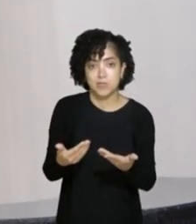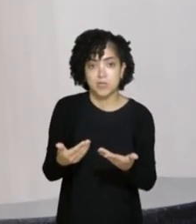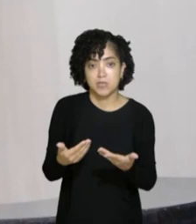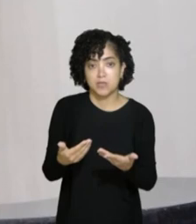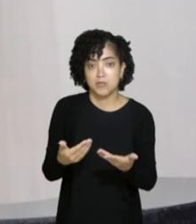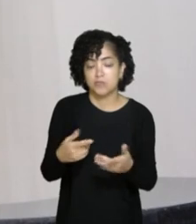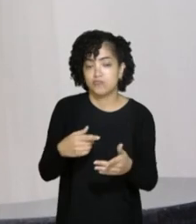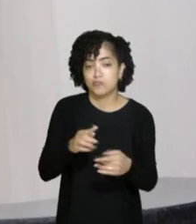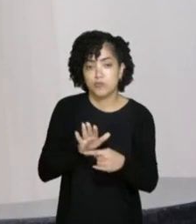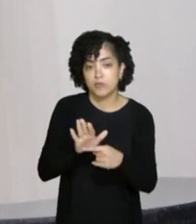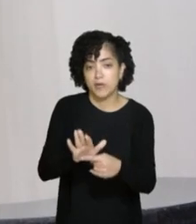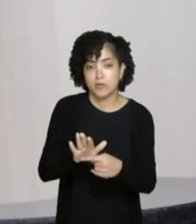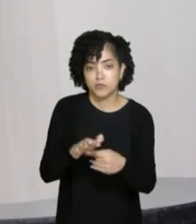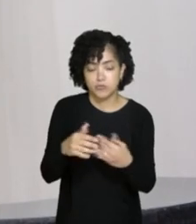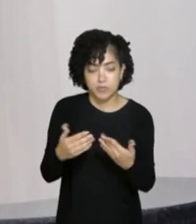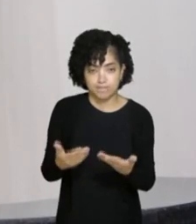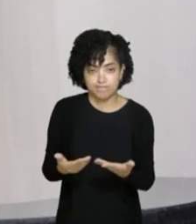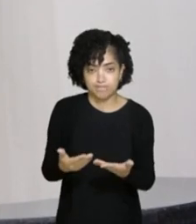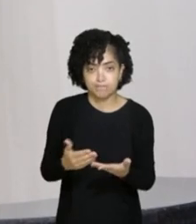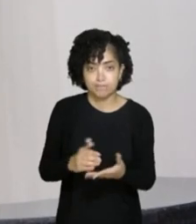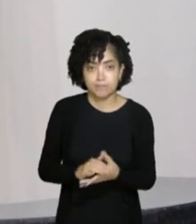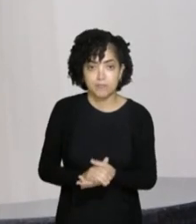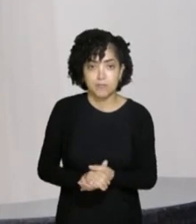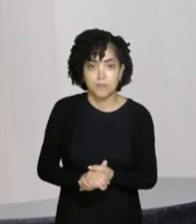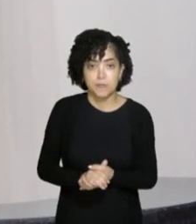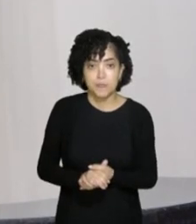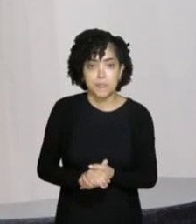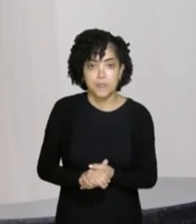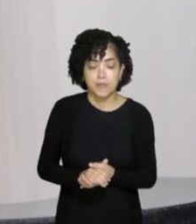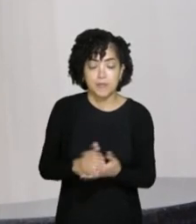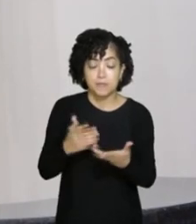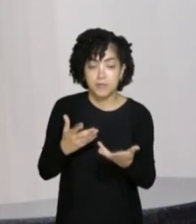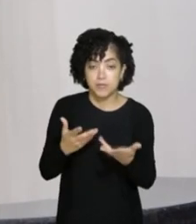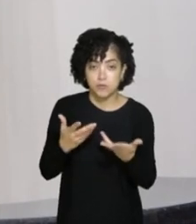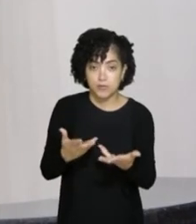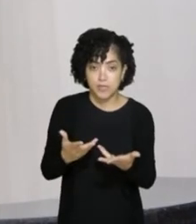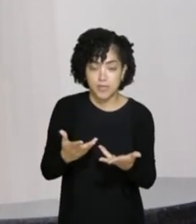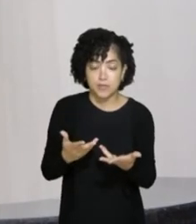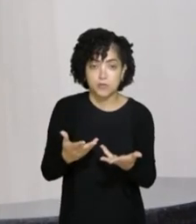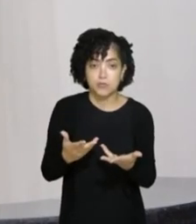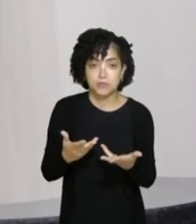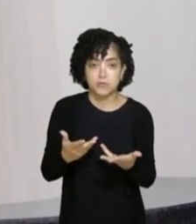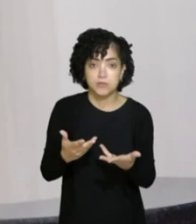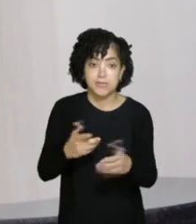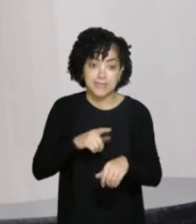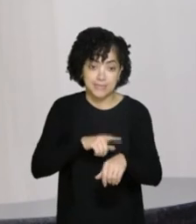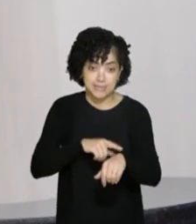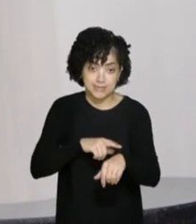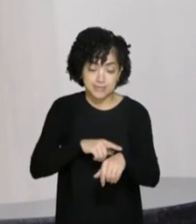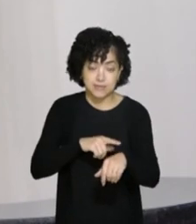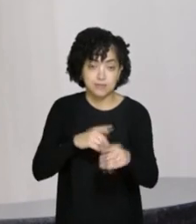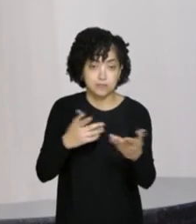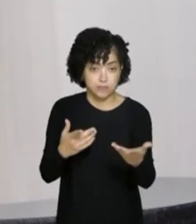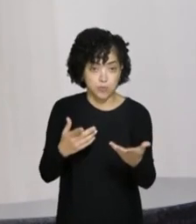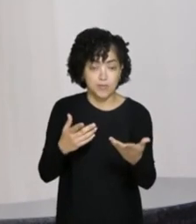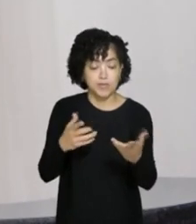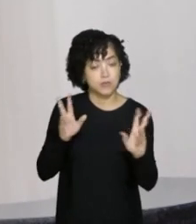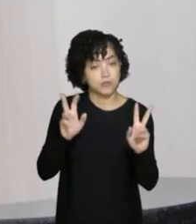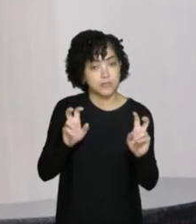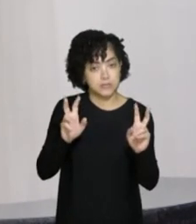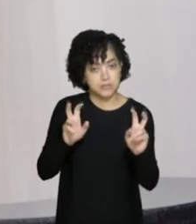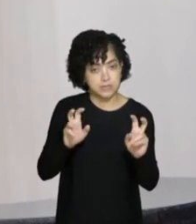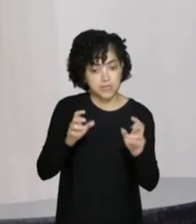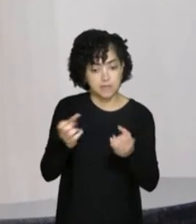coerência. E eu quero aqui também, senhor presidente, se me permite, ainda no tema das autoescolas,